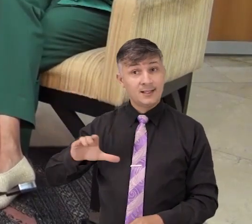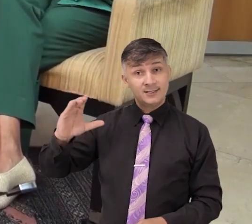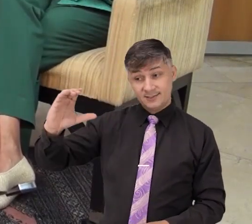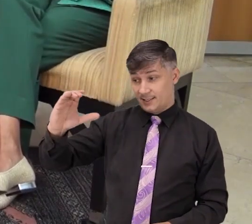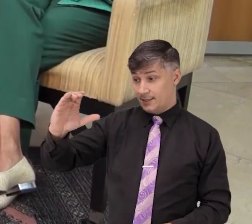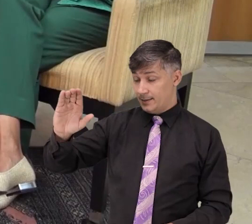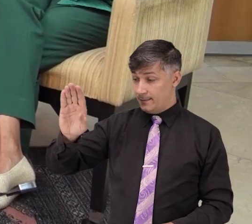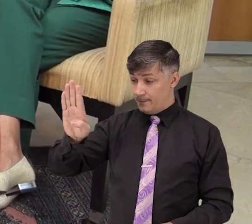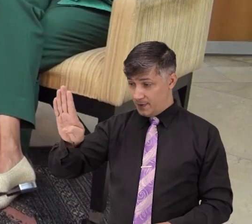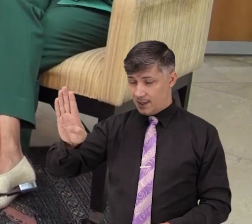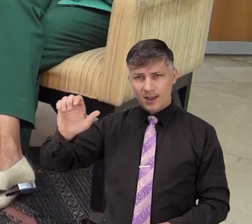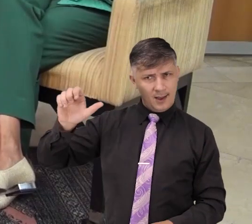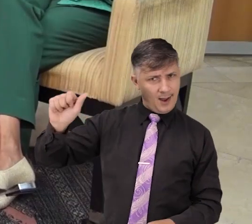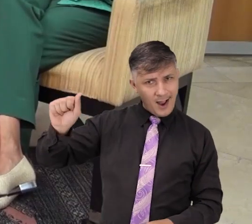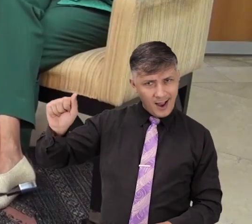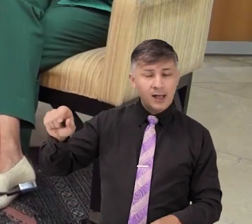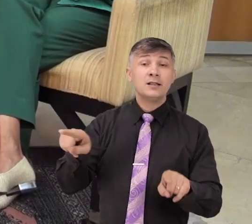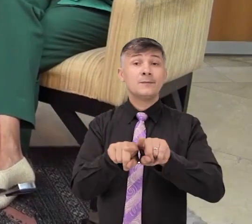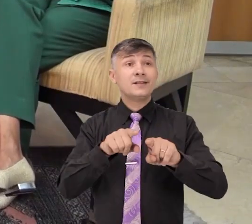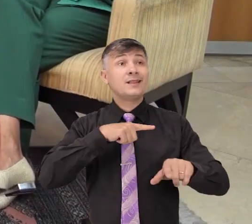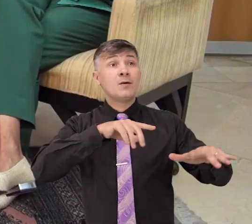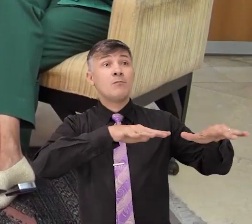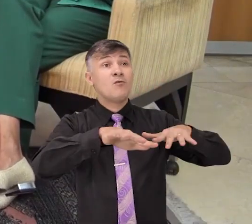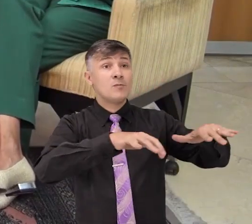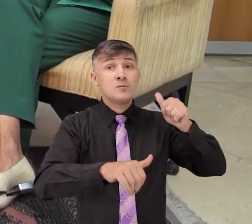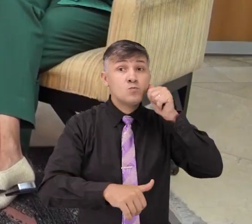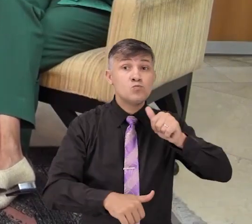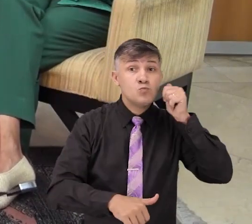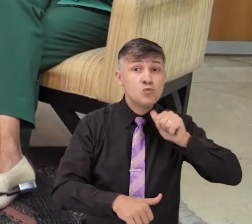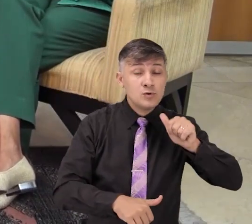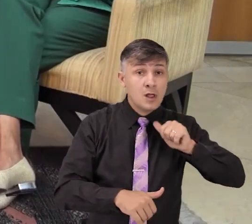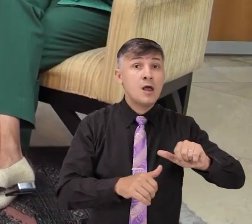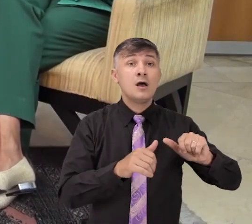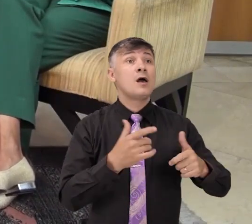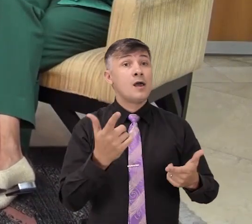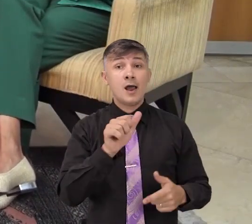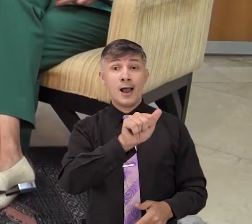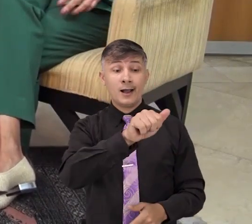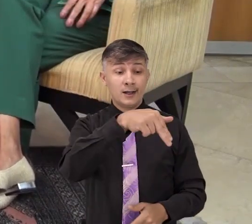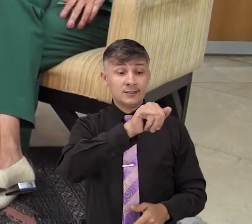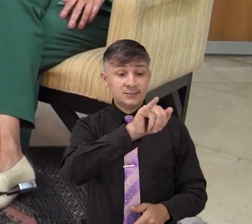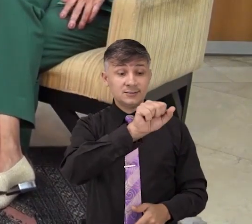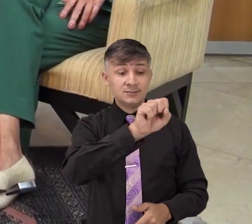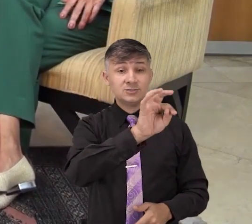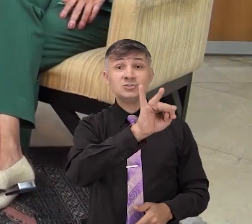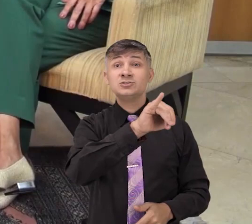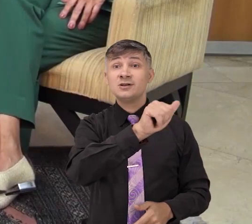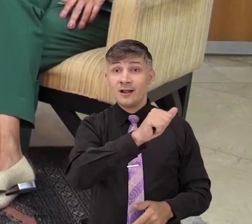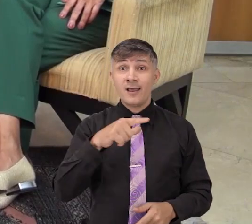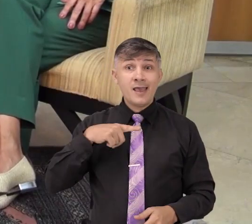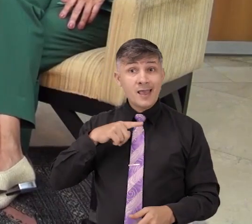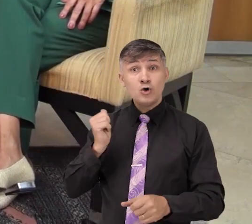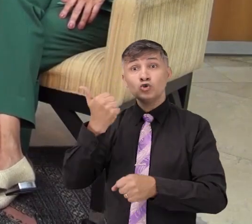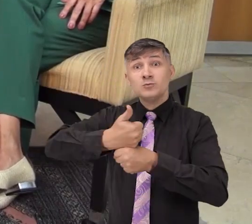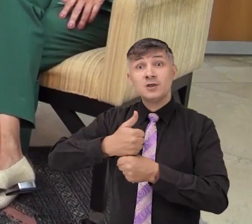o CBA, que era o Comitê Brasileiro pela Anistia, e tinha o movimento feminino pela anistia. Eu substituí a Itala